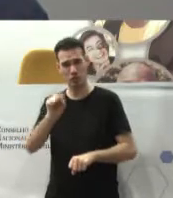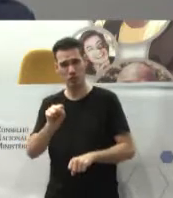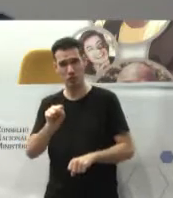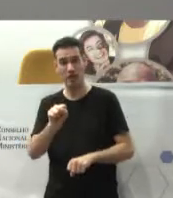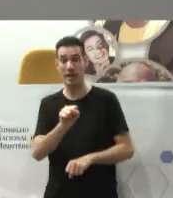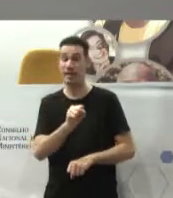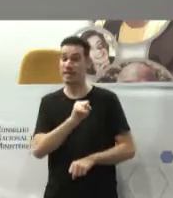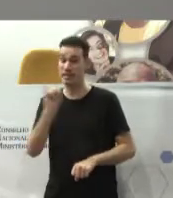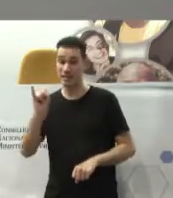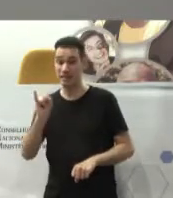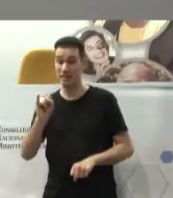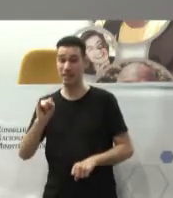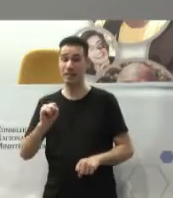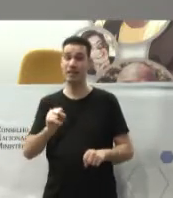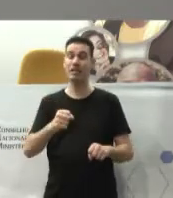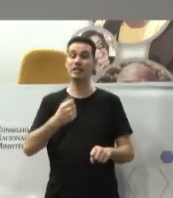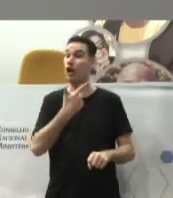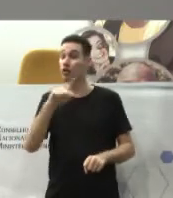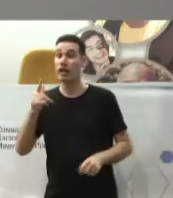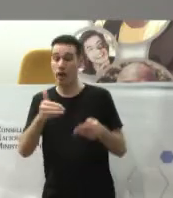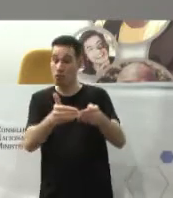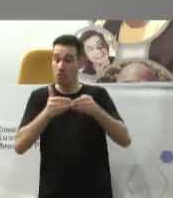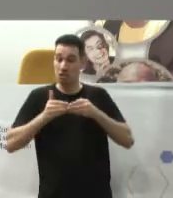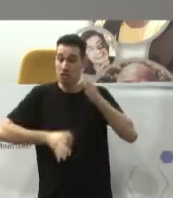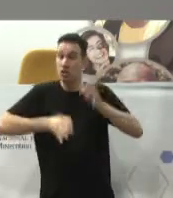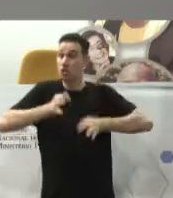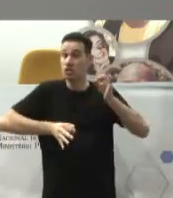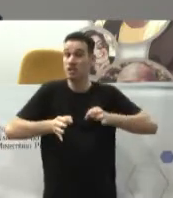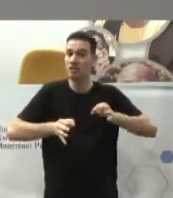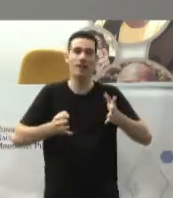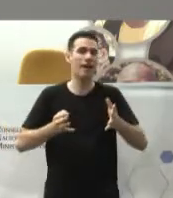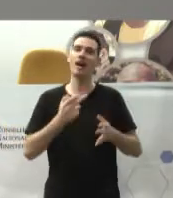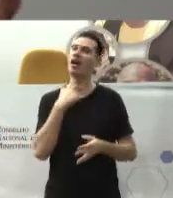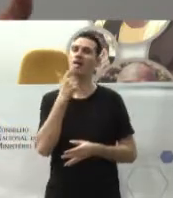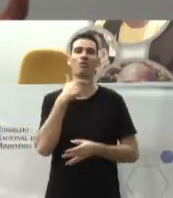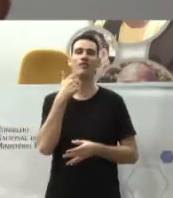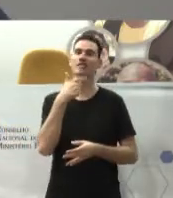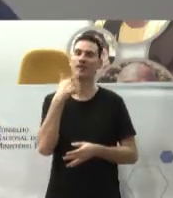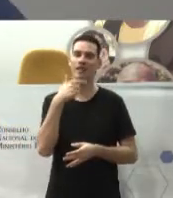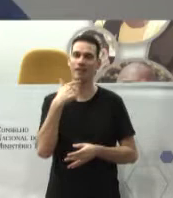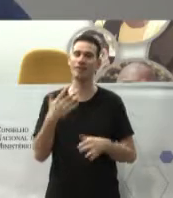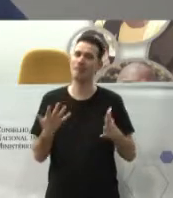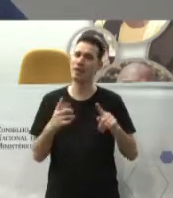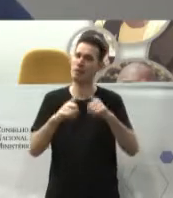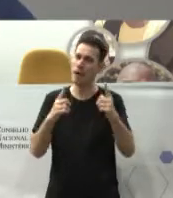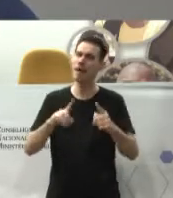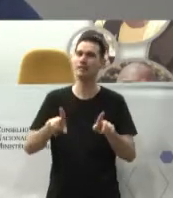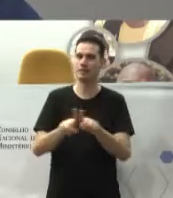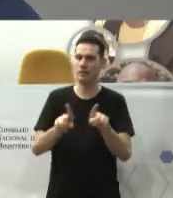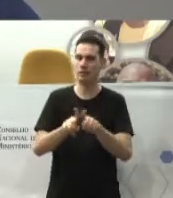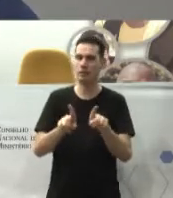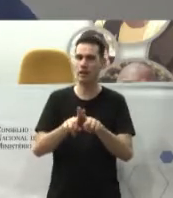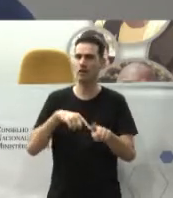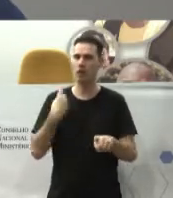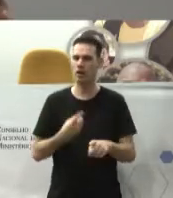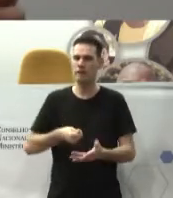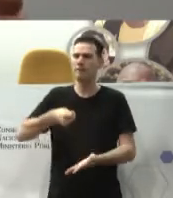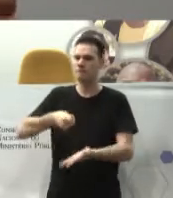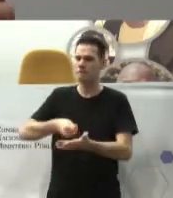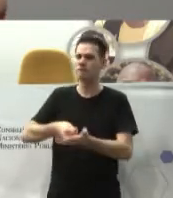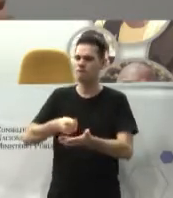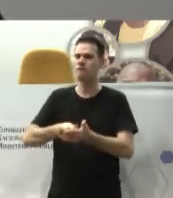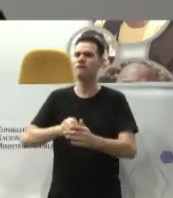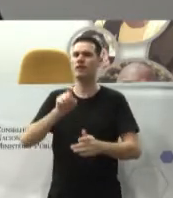não for por demanda judicial, você não terá acesso. Mas em nenhum momento nós também estamos afirmando de forma definitiva